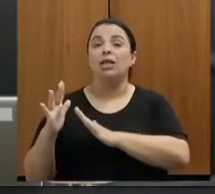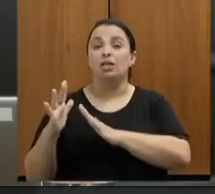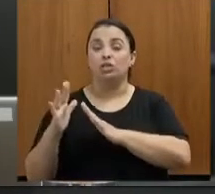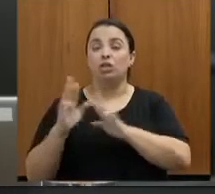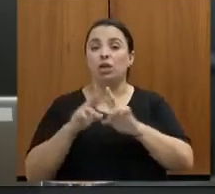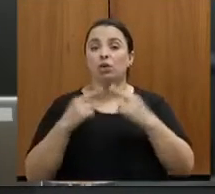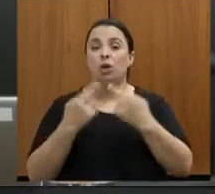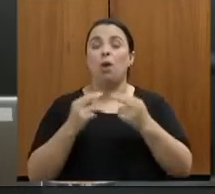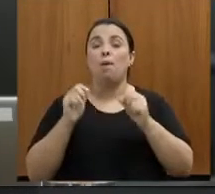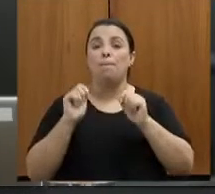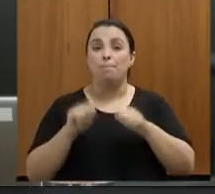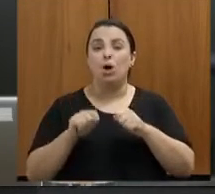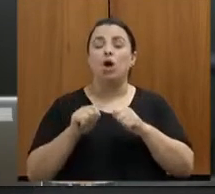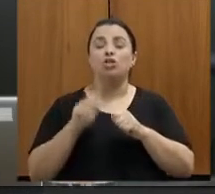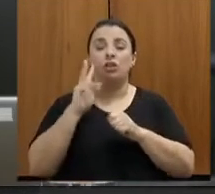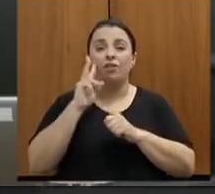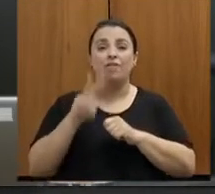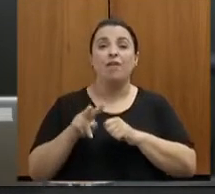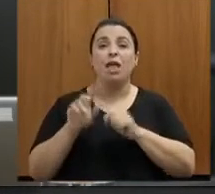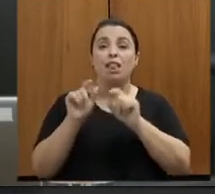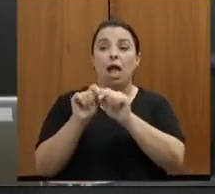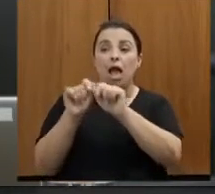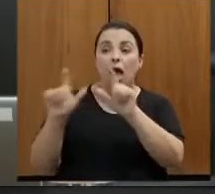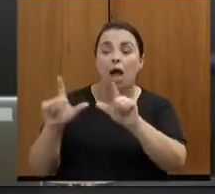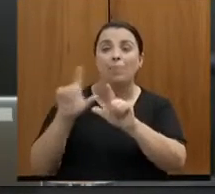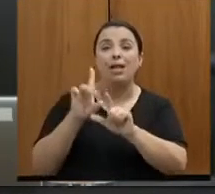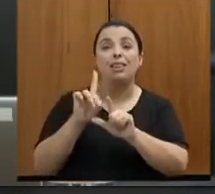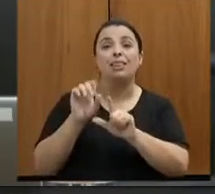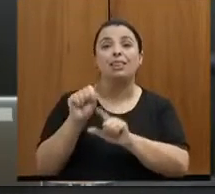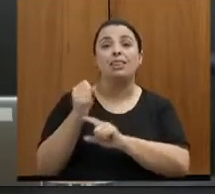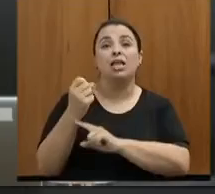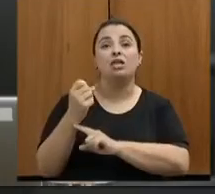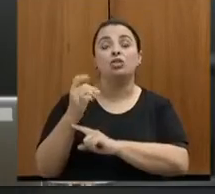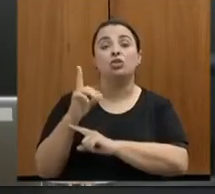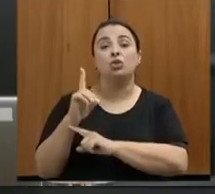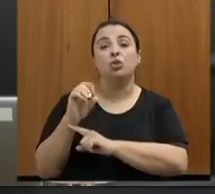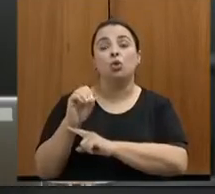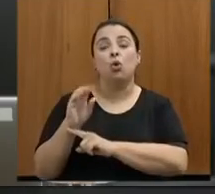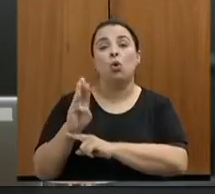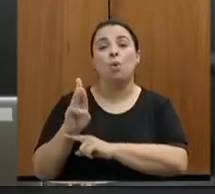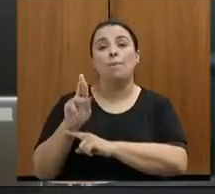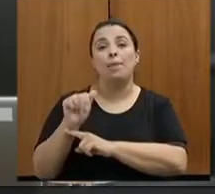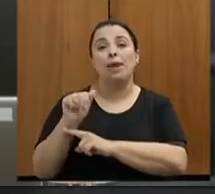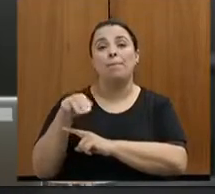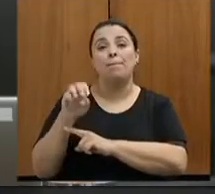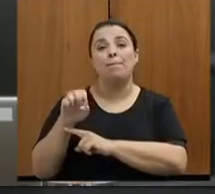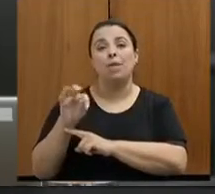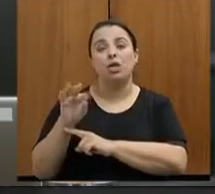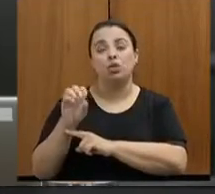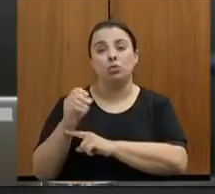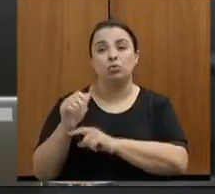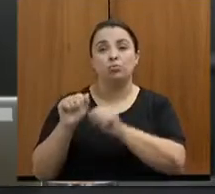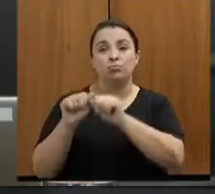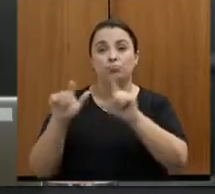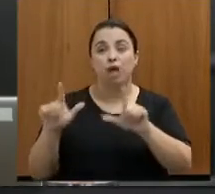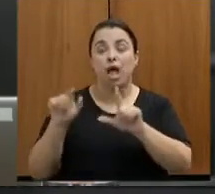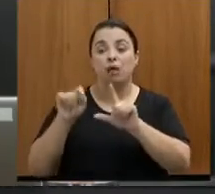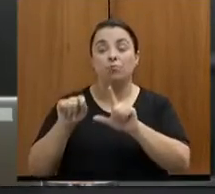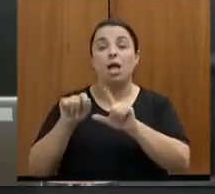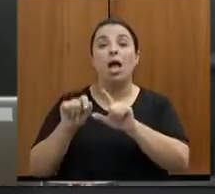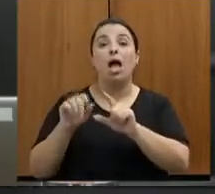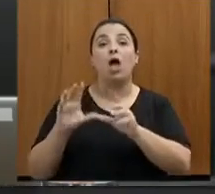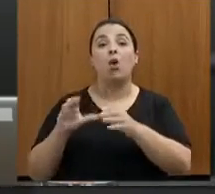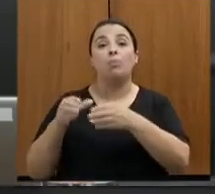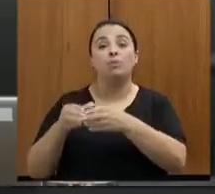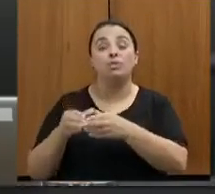na aba desdobramentos, selecionando-se a comissão, o dia e a hora do evento.